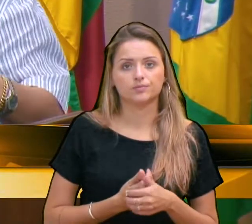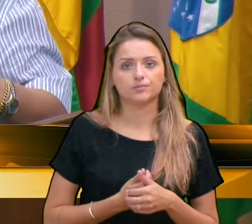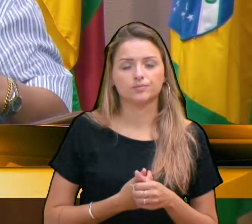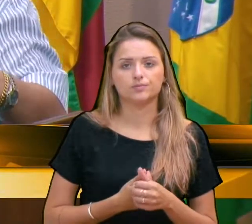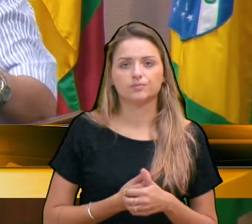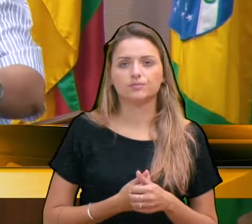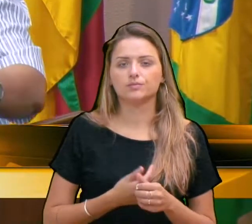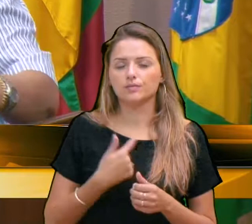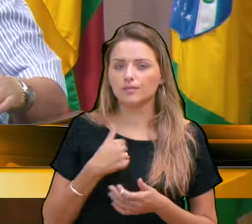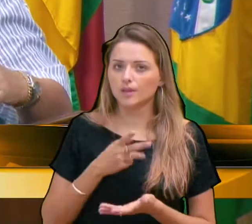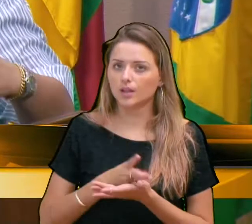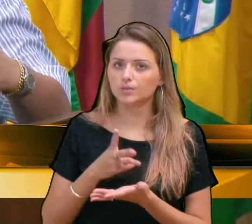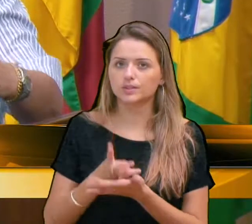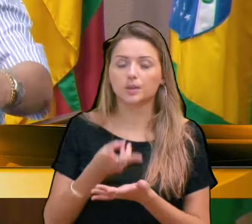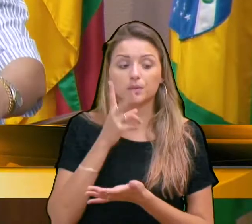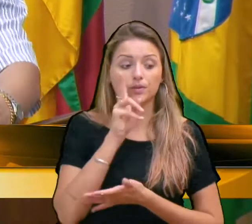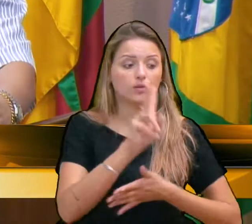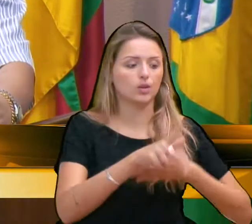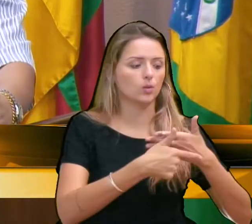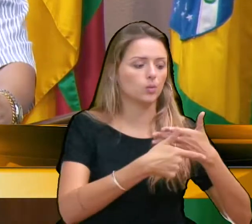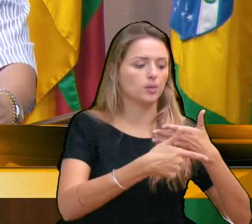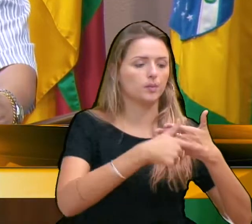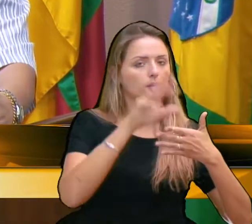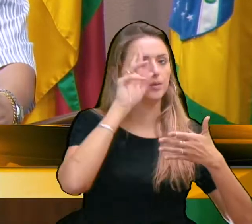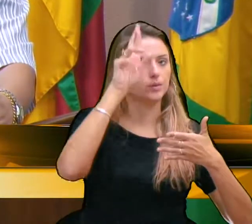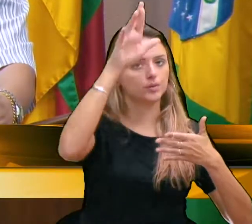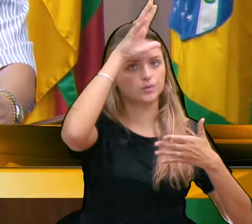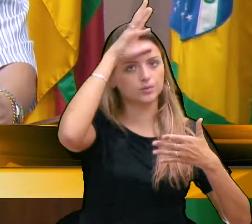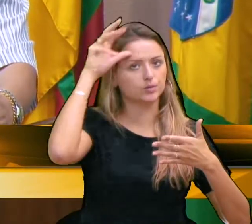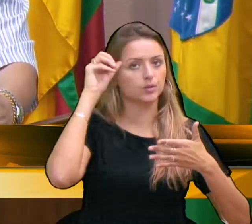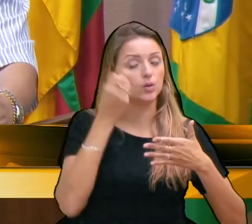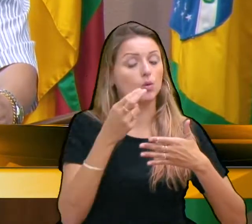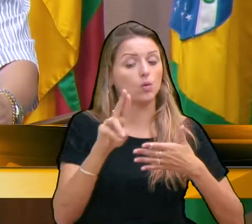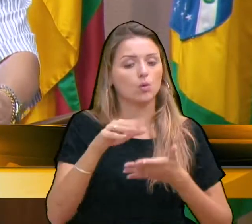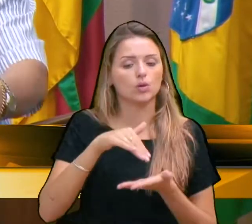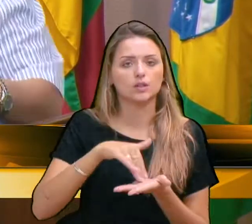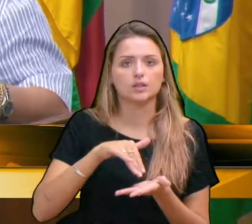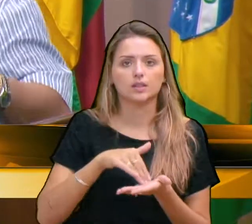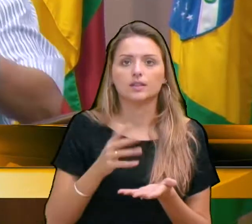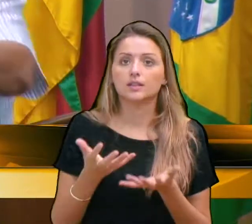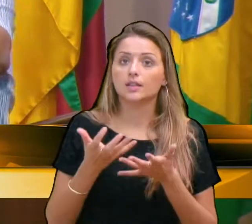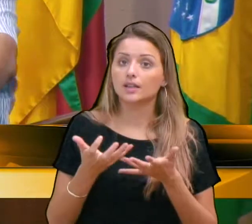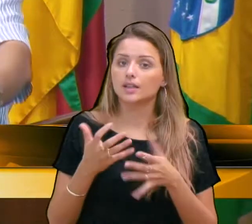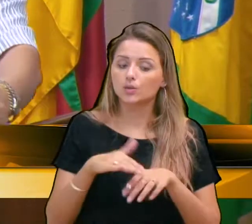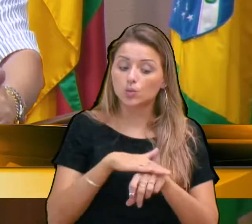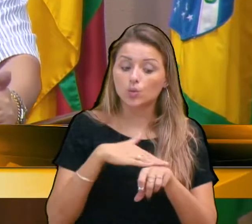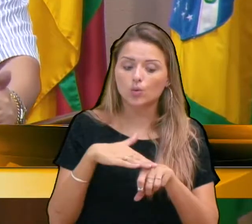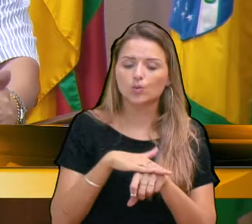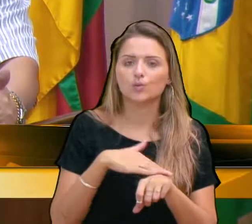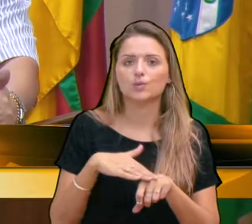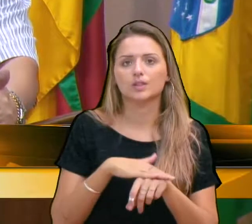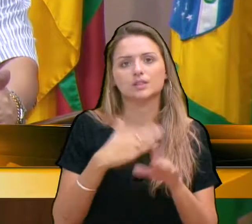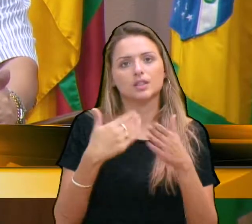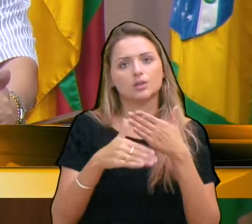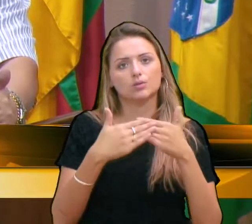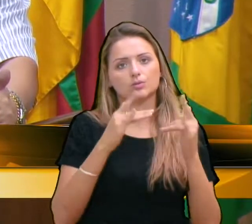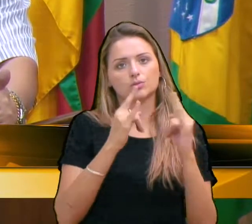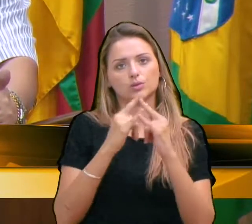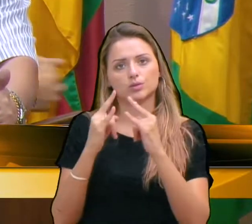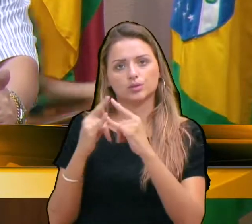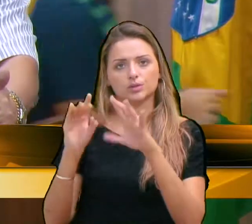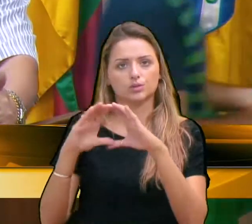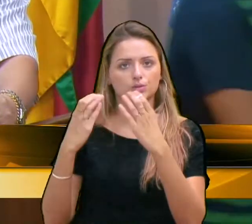via sempre na figura do prefeito, ou eventualmente seus secretários, a busca de diálogo com essas entidades